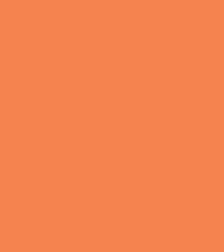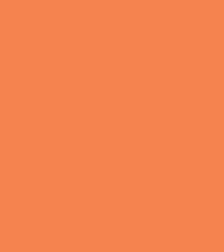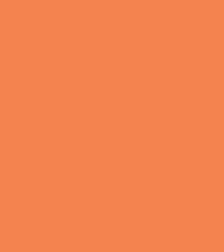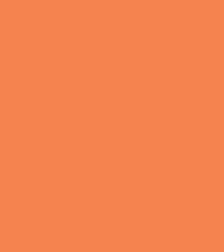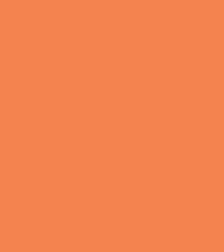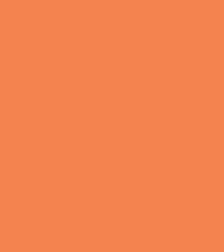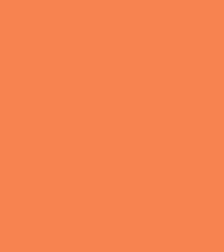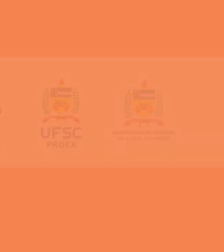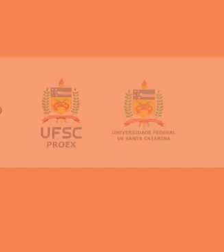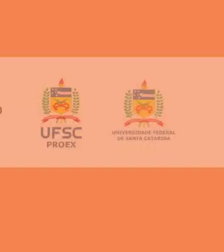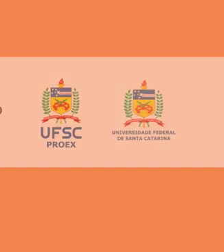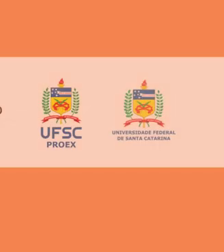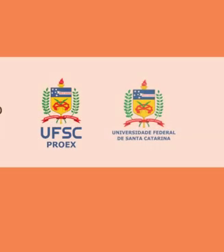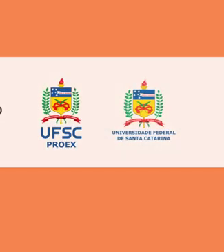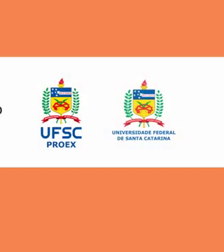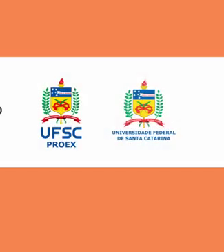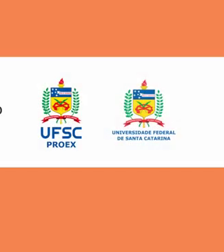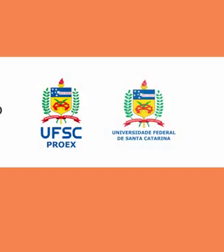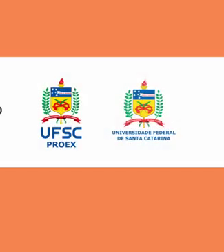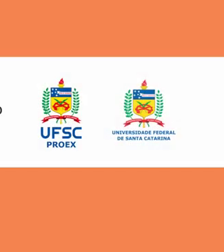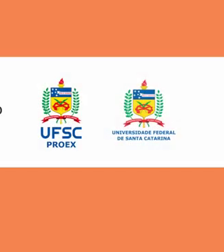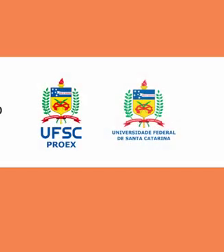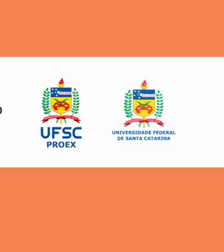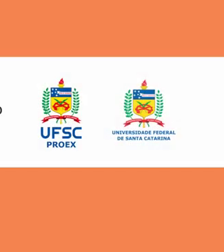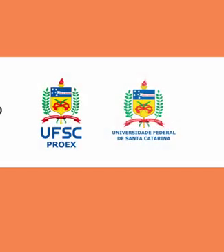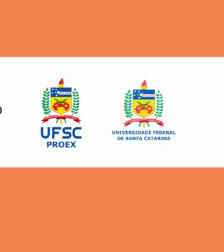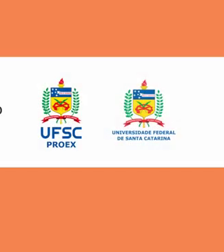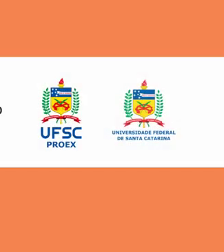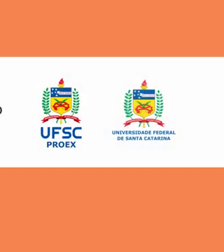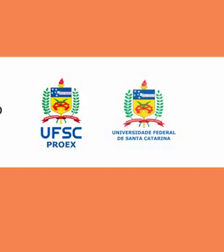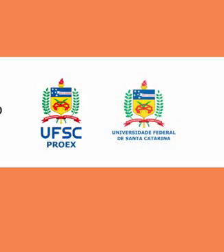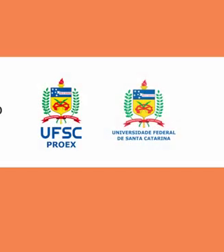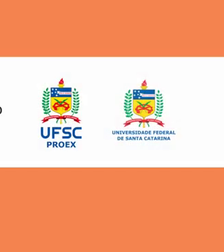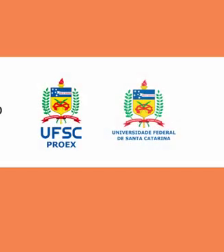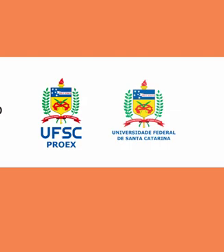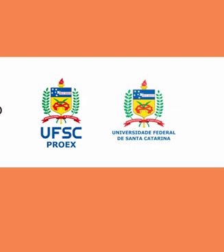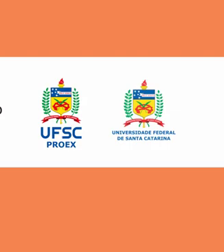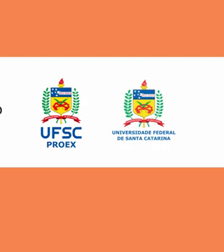E aí E aí